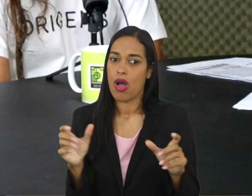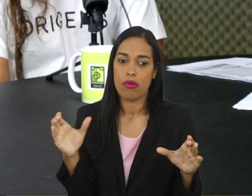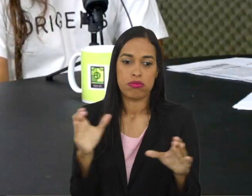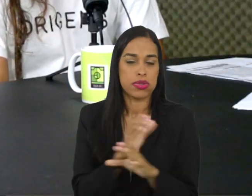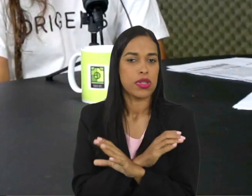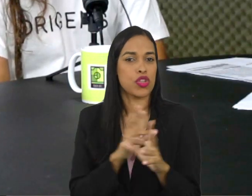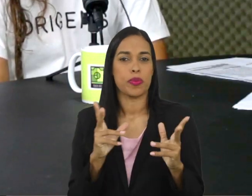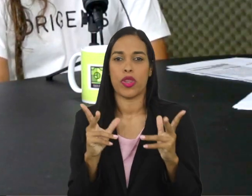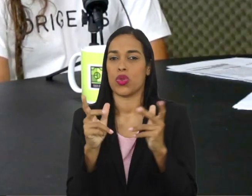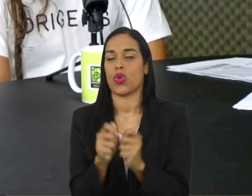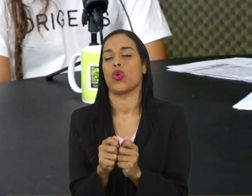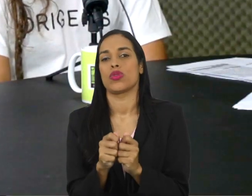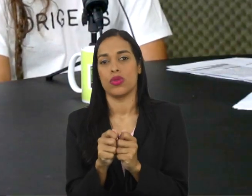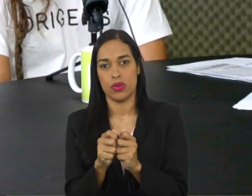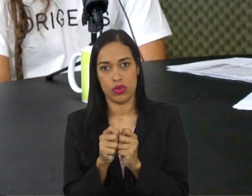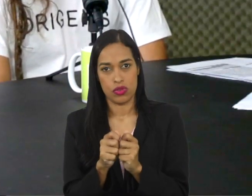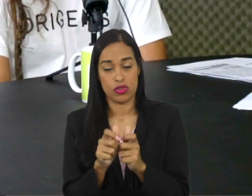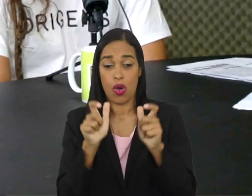para qualquer tipo de